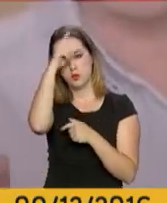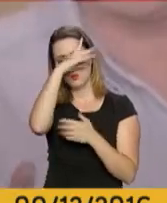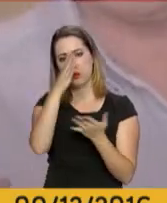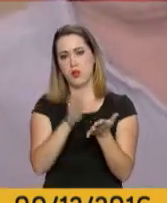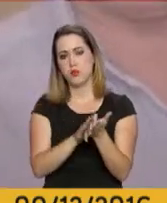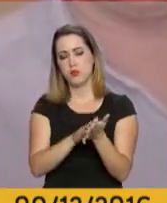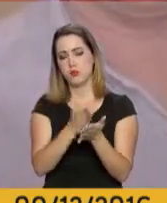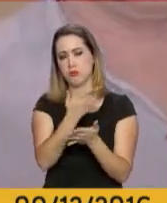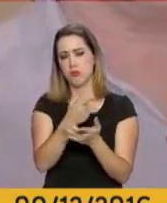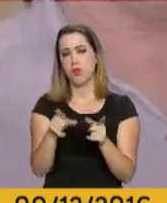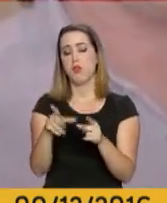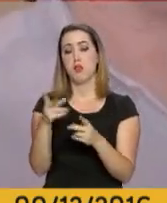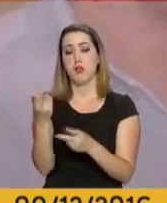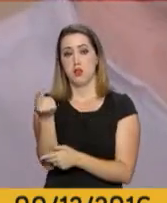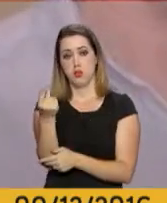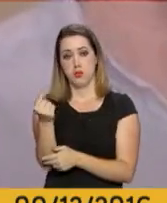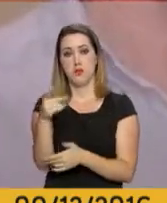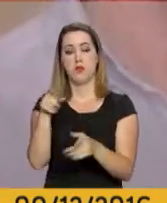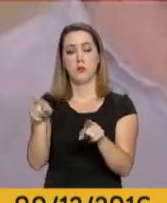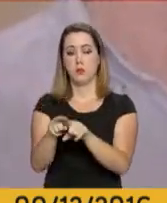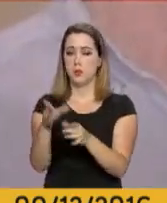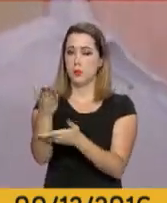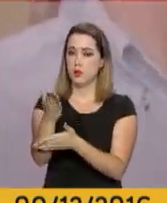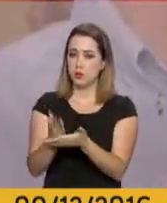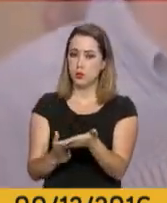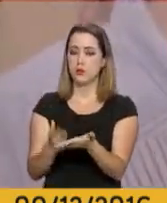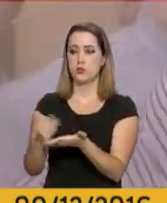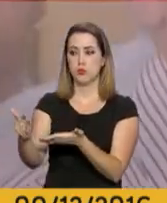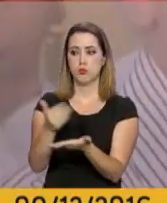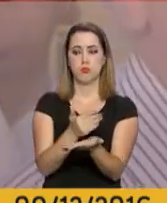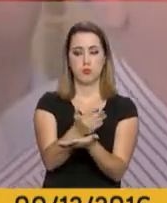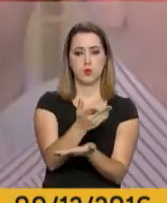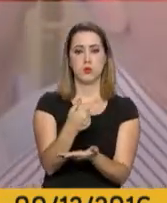verba será dividida também com os